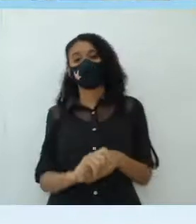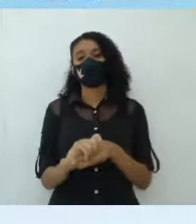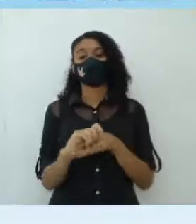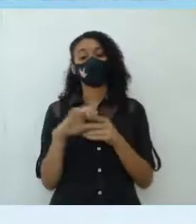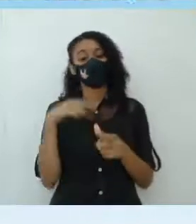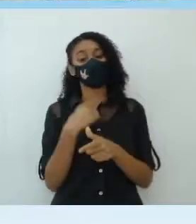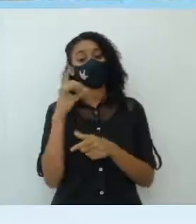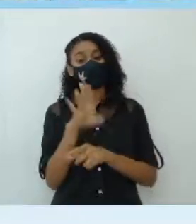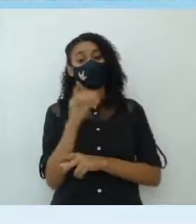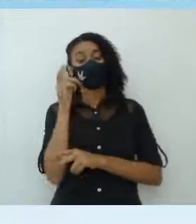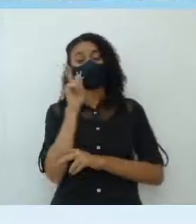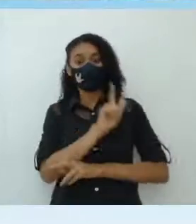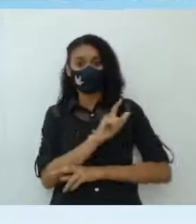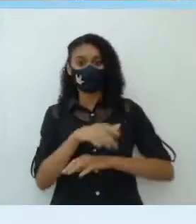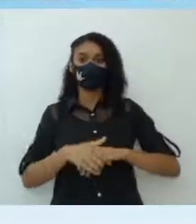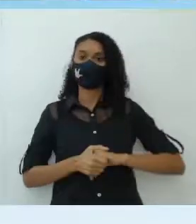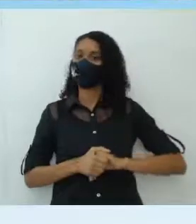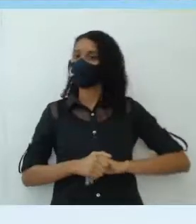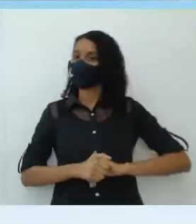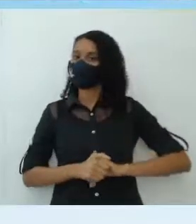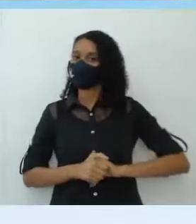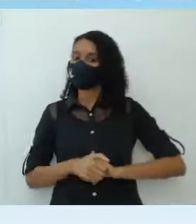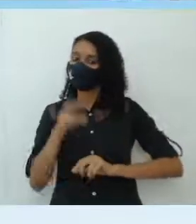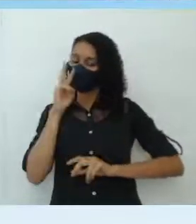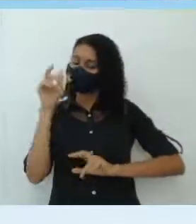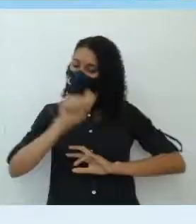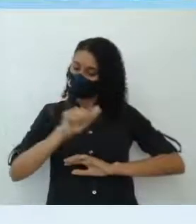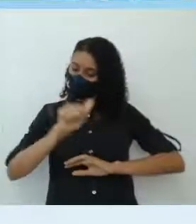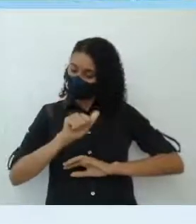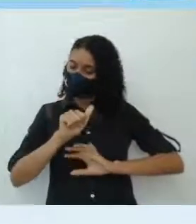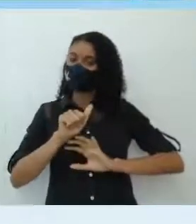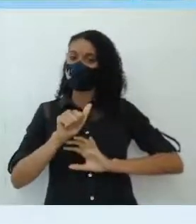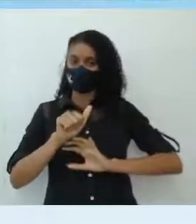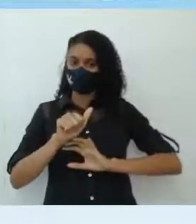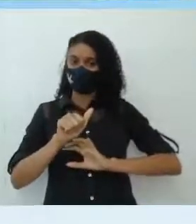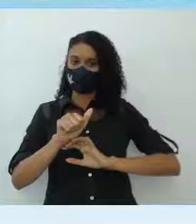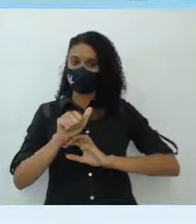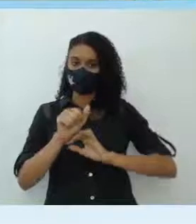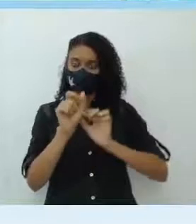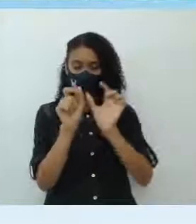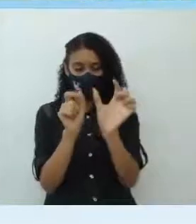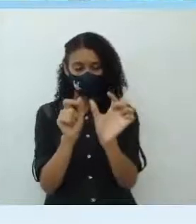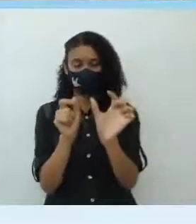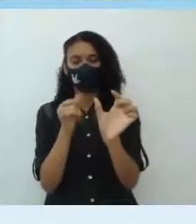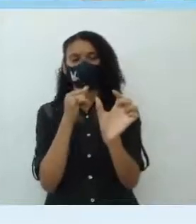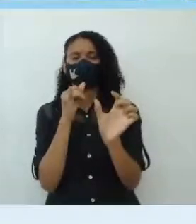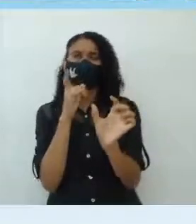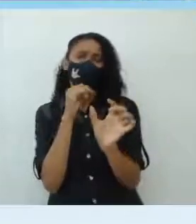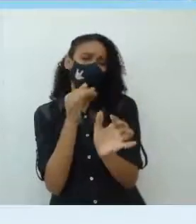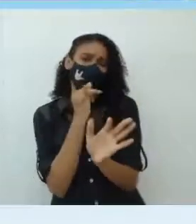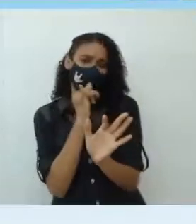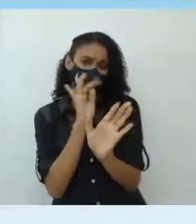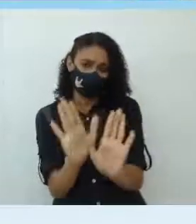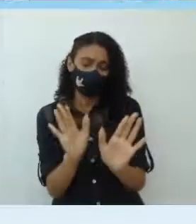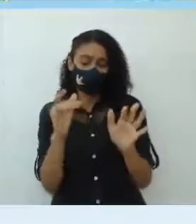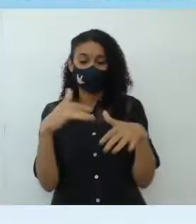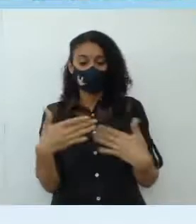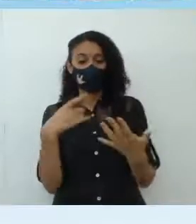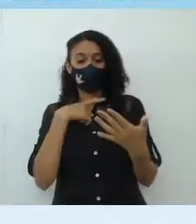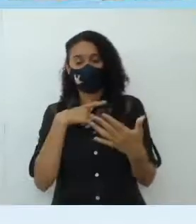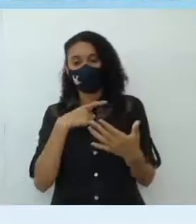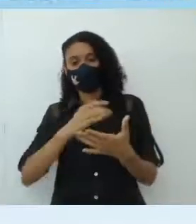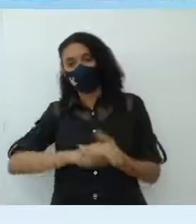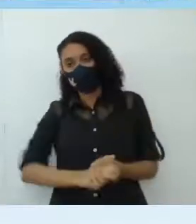só consegue analisar uma determinada amostra de água, por exemplo, quando eu já tenho uma